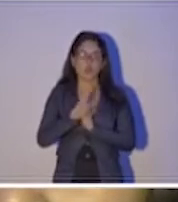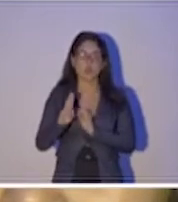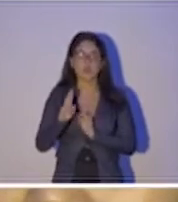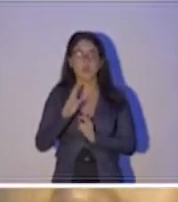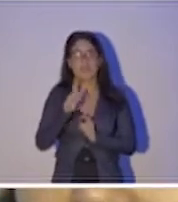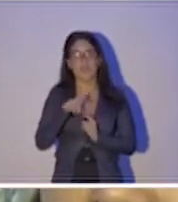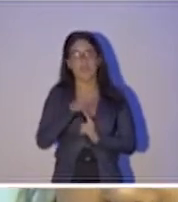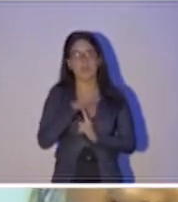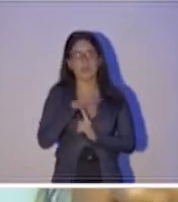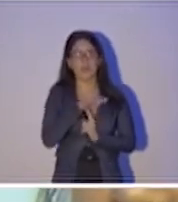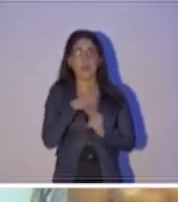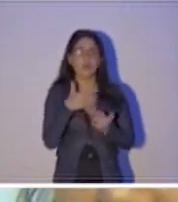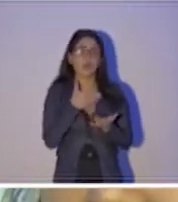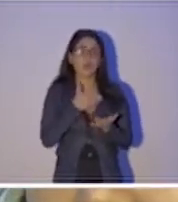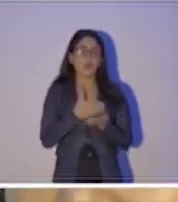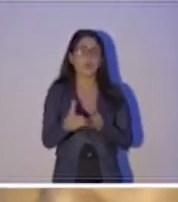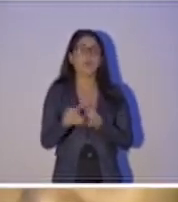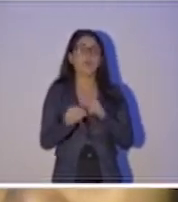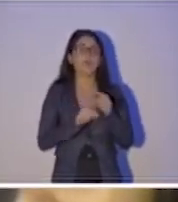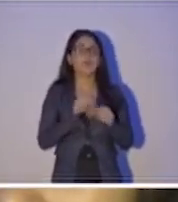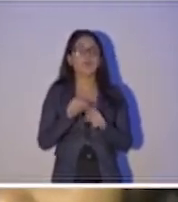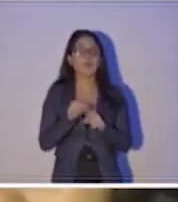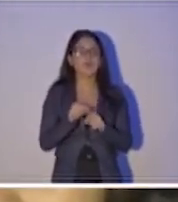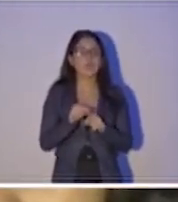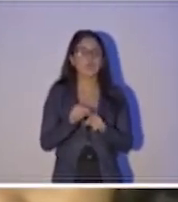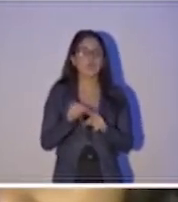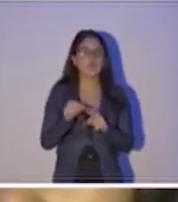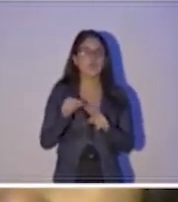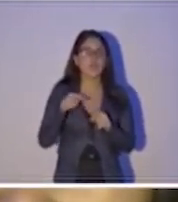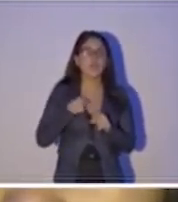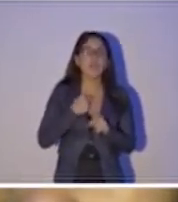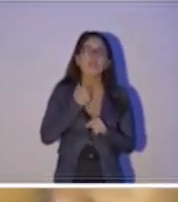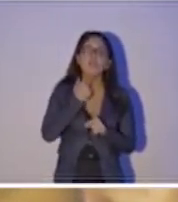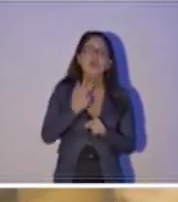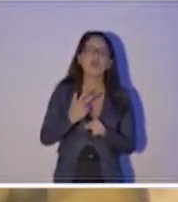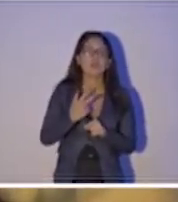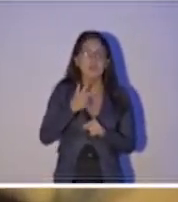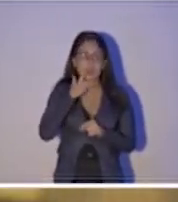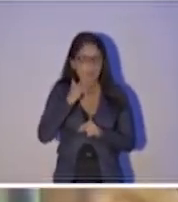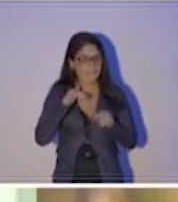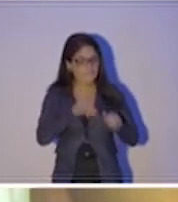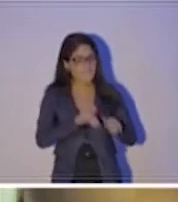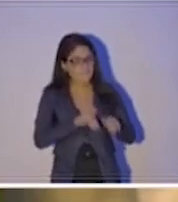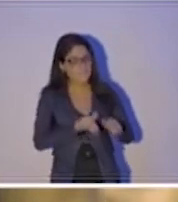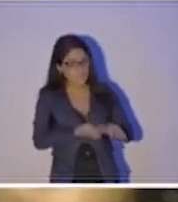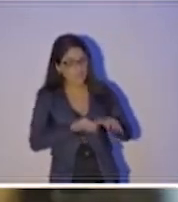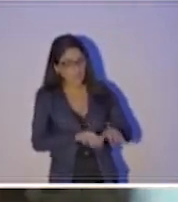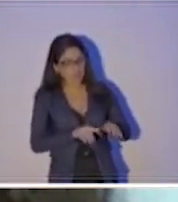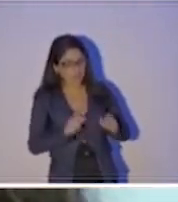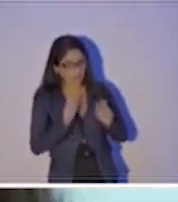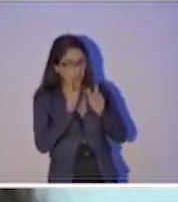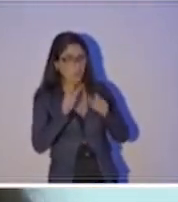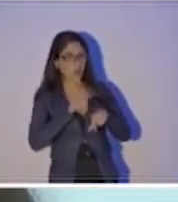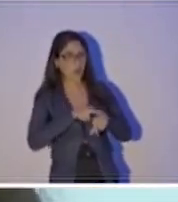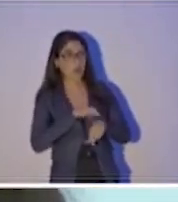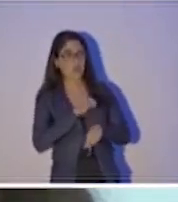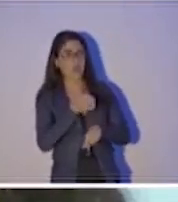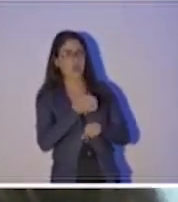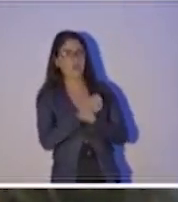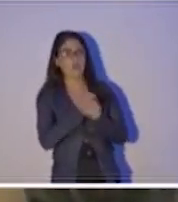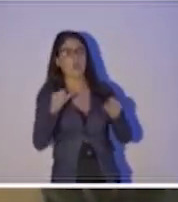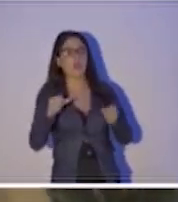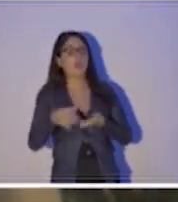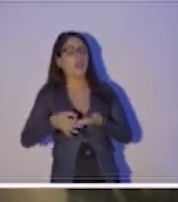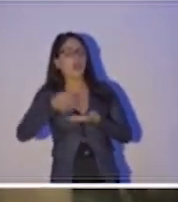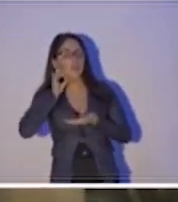Eu começo dizendo... Ouço a voz grave de meu pai me acordando. São 6 da manhã. O cheiro do café